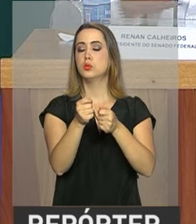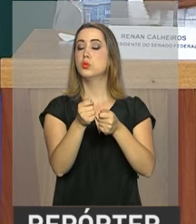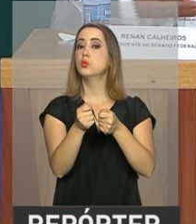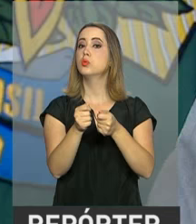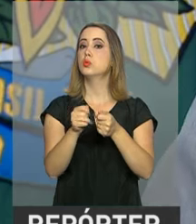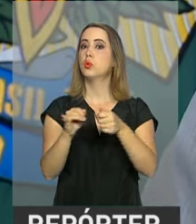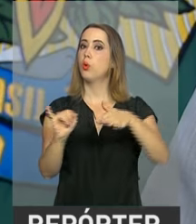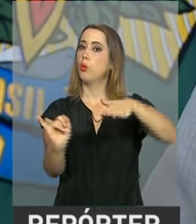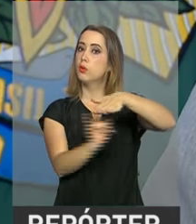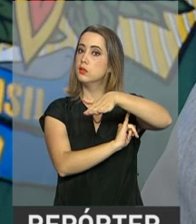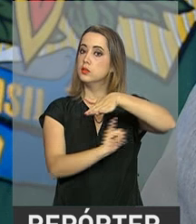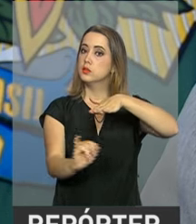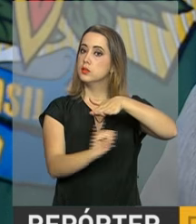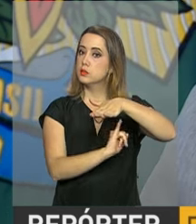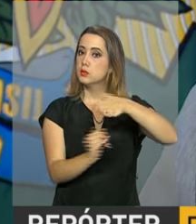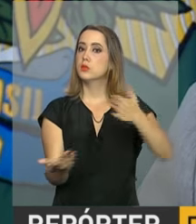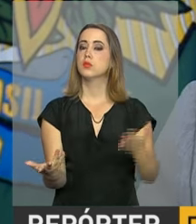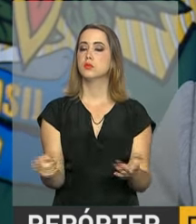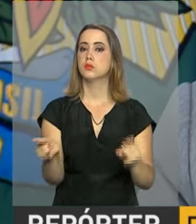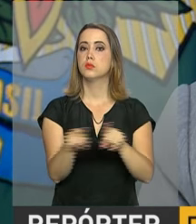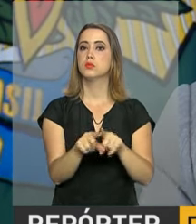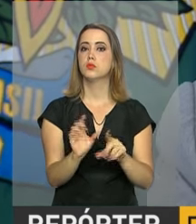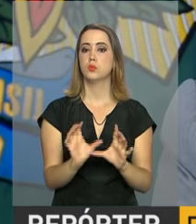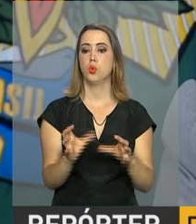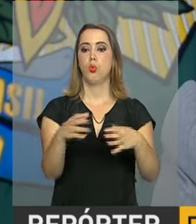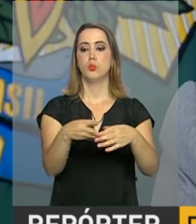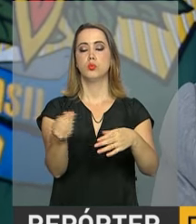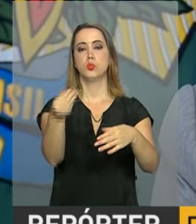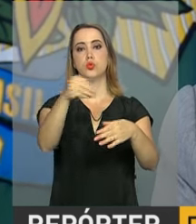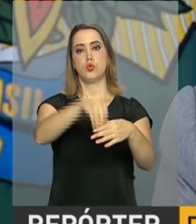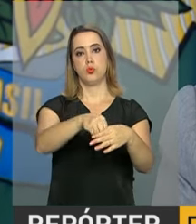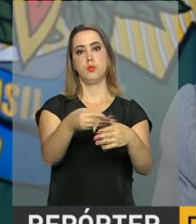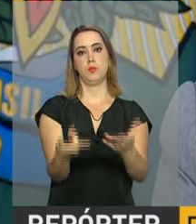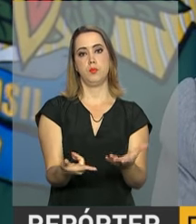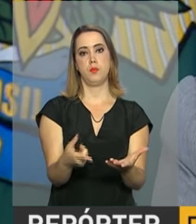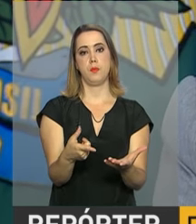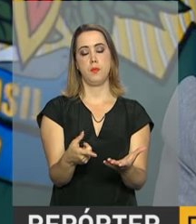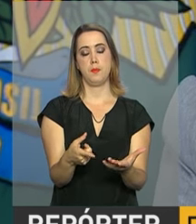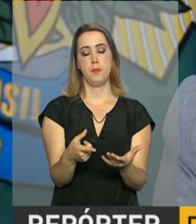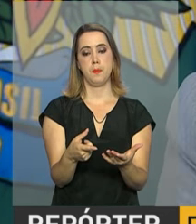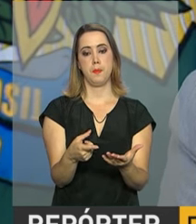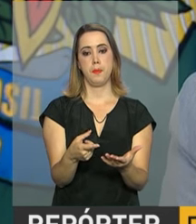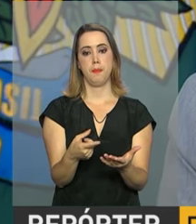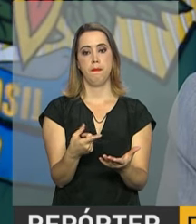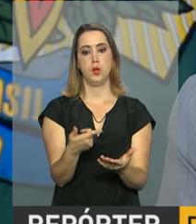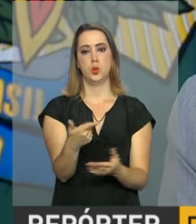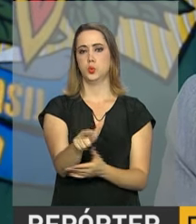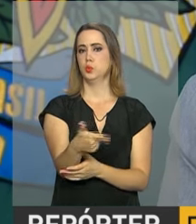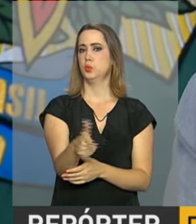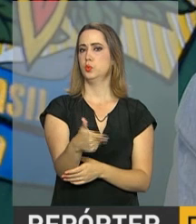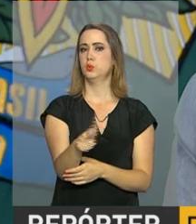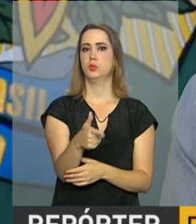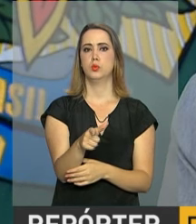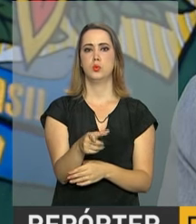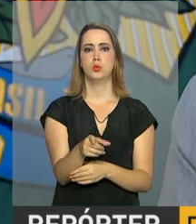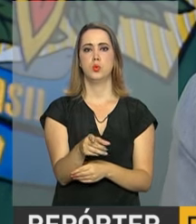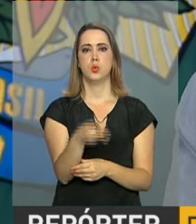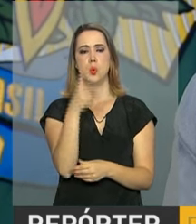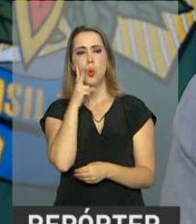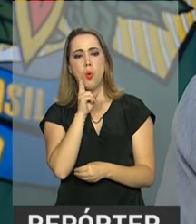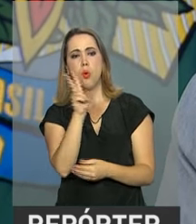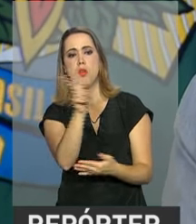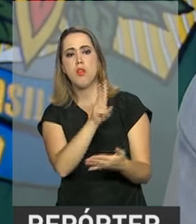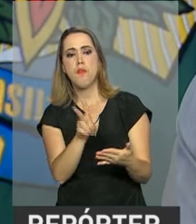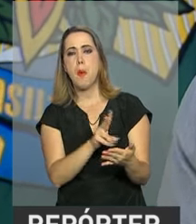na expressão do presidente Michel Temer, no sentido de que não haverá apreciação